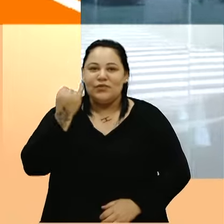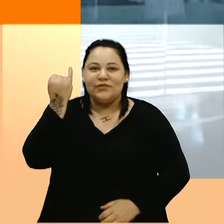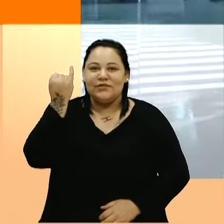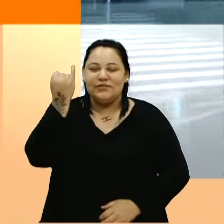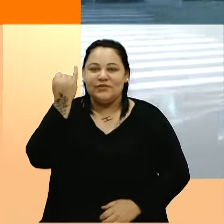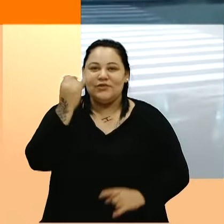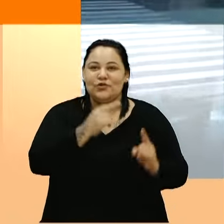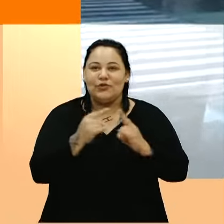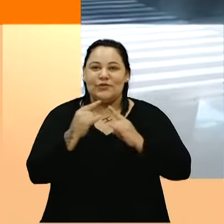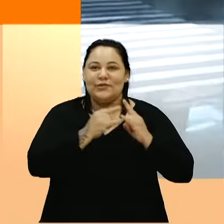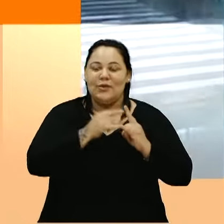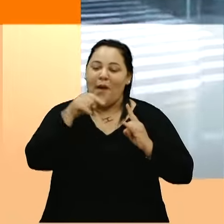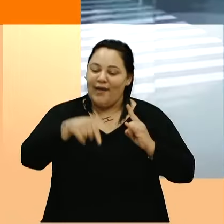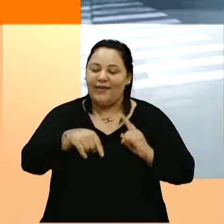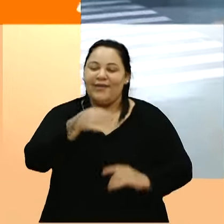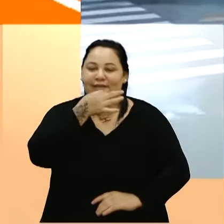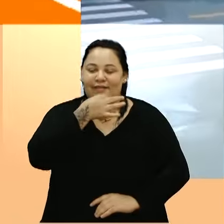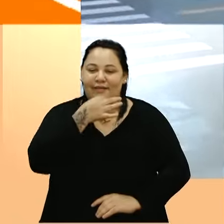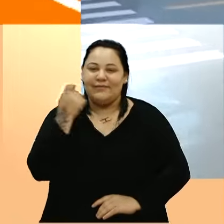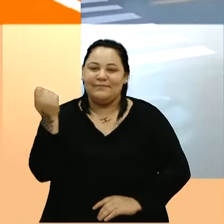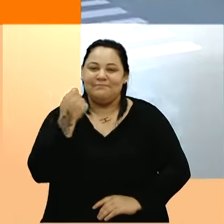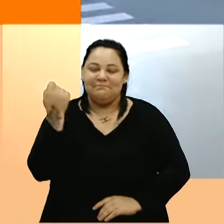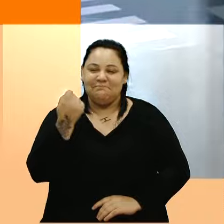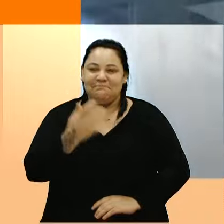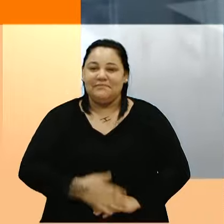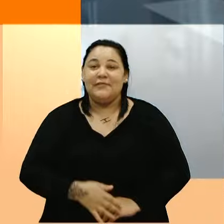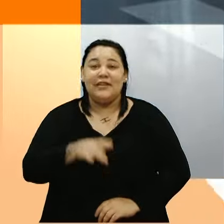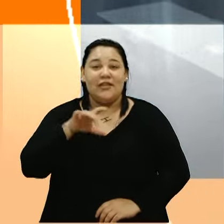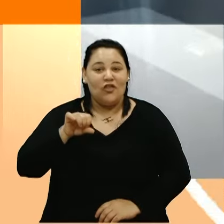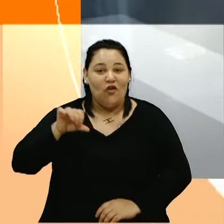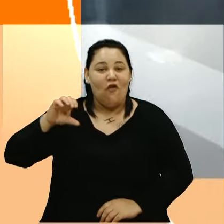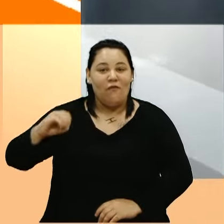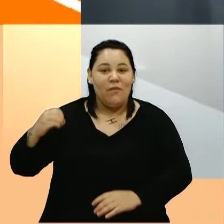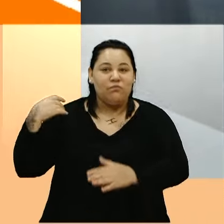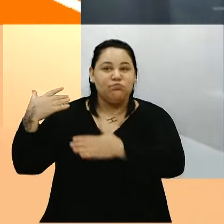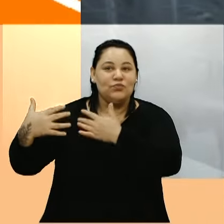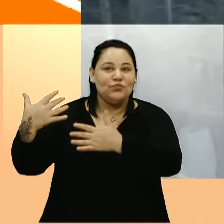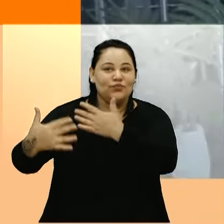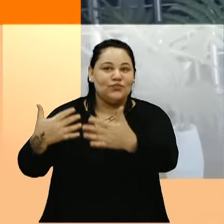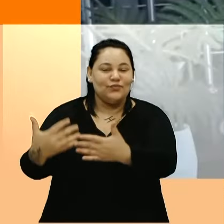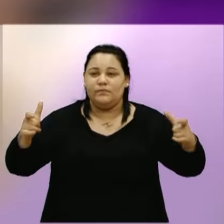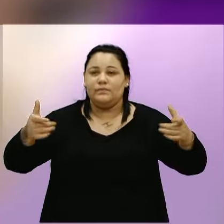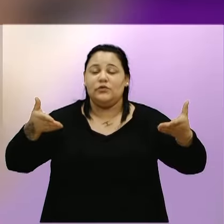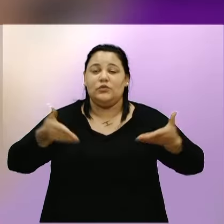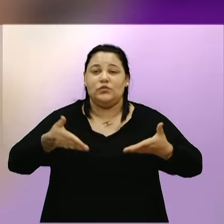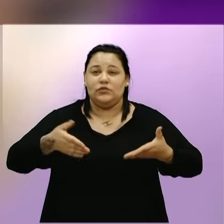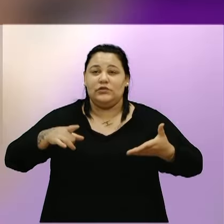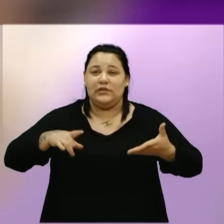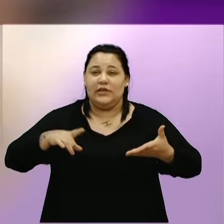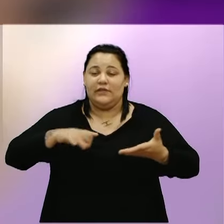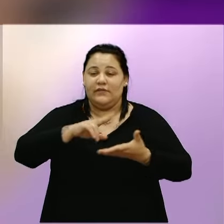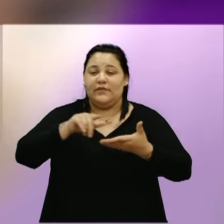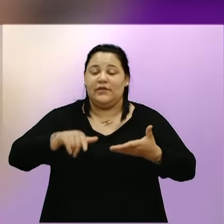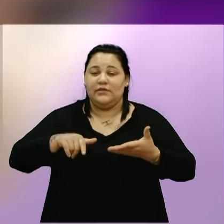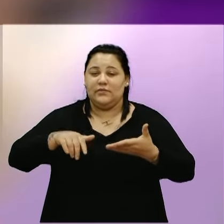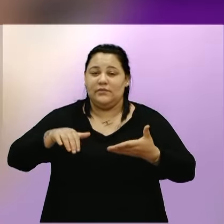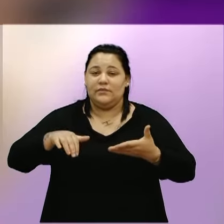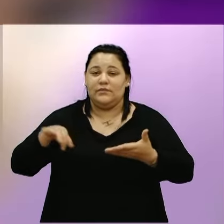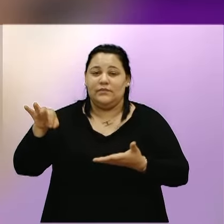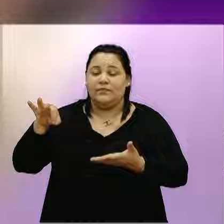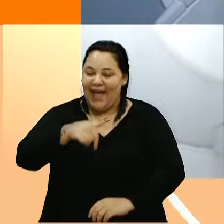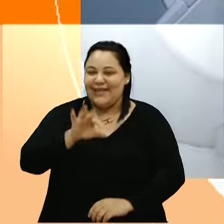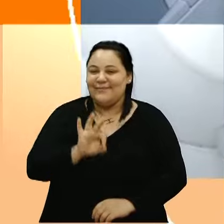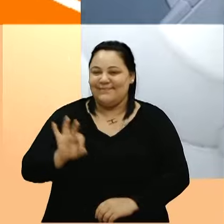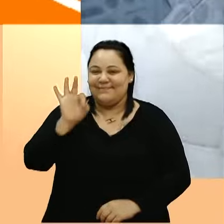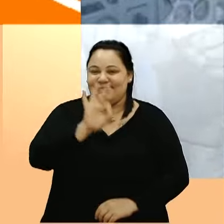especialidades. São mais de 130 mil conveniados e 50 cidades da Serra Gaúcha, além de 30 hospitais